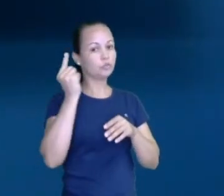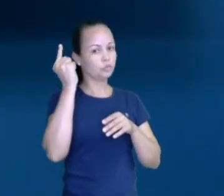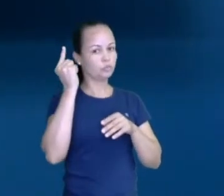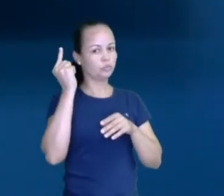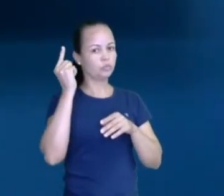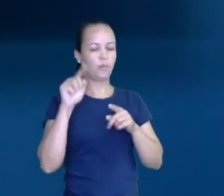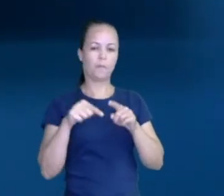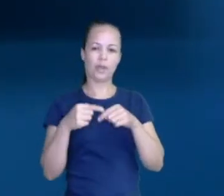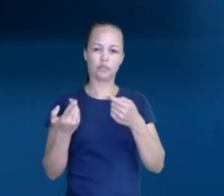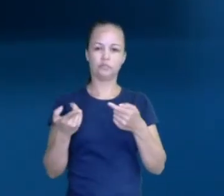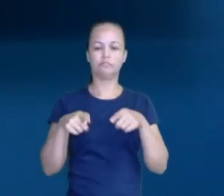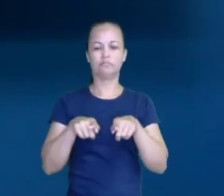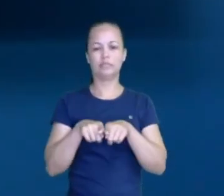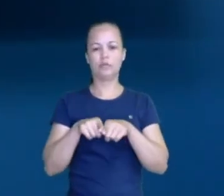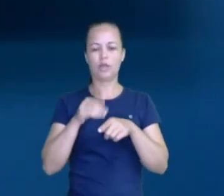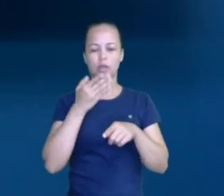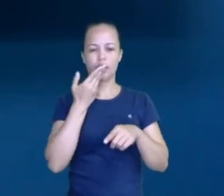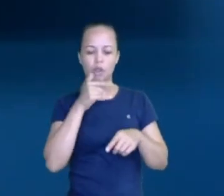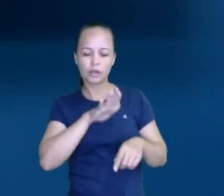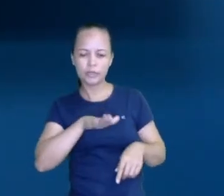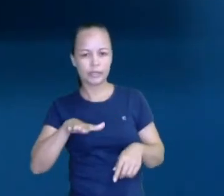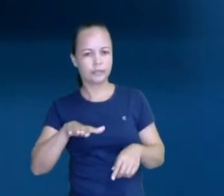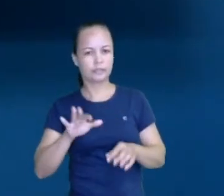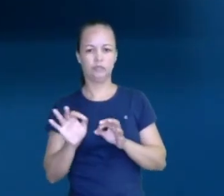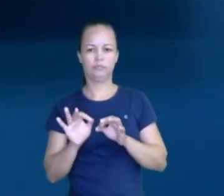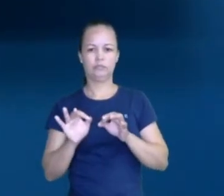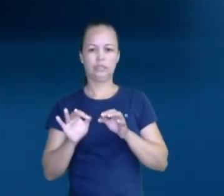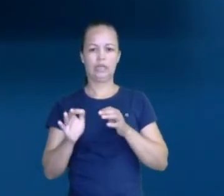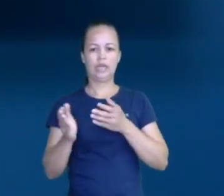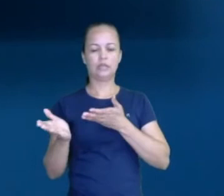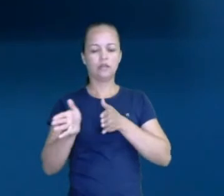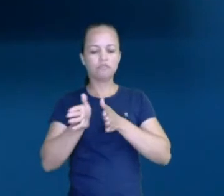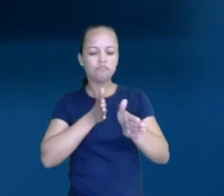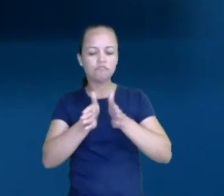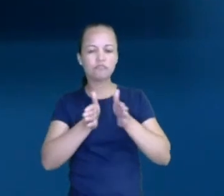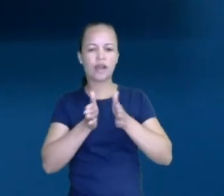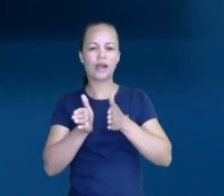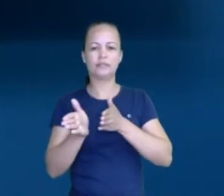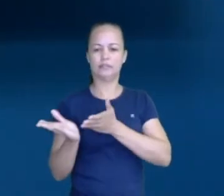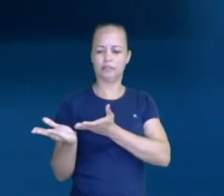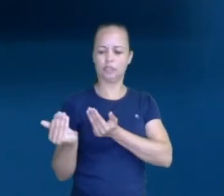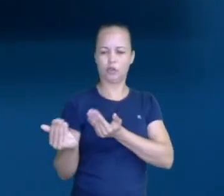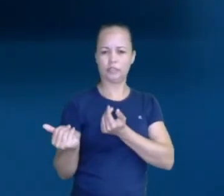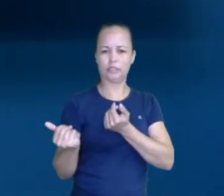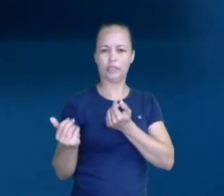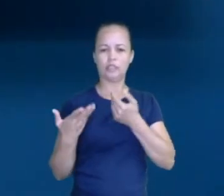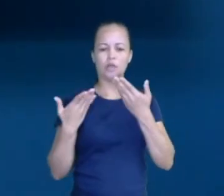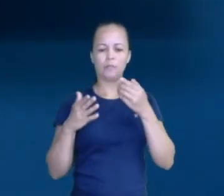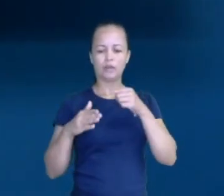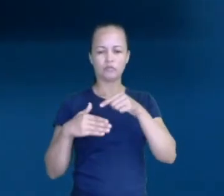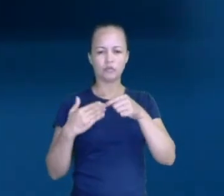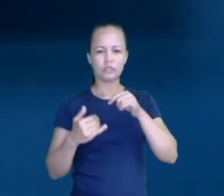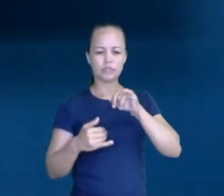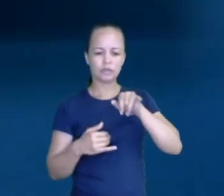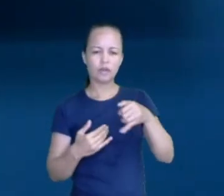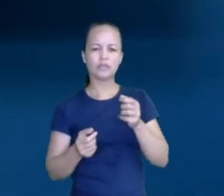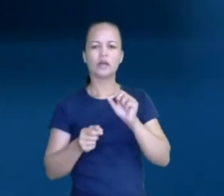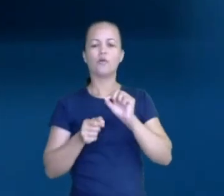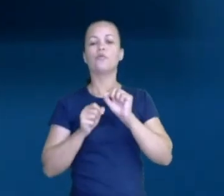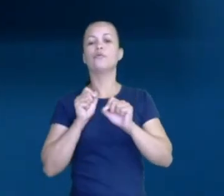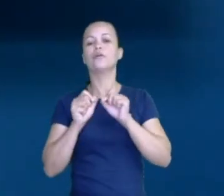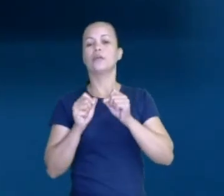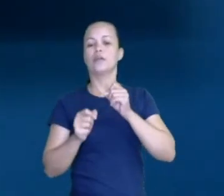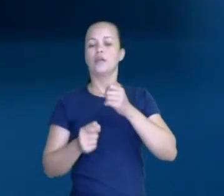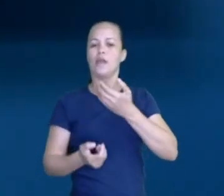mais considerado uma criança. Essa fase da vida está aí para que você faça muitos amigos, para